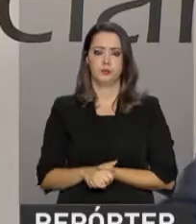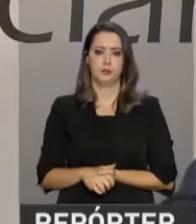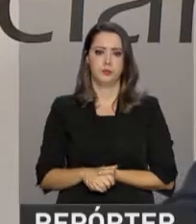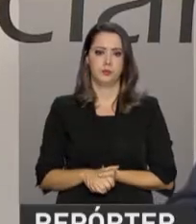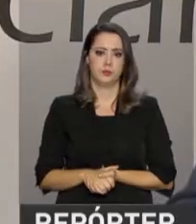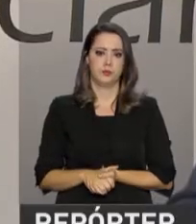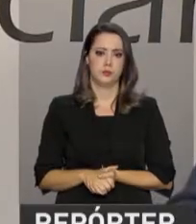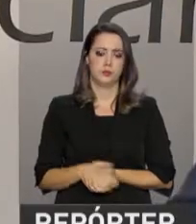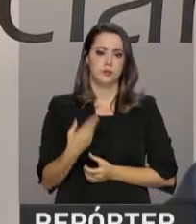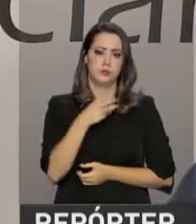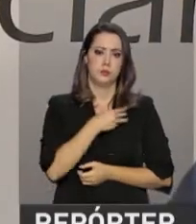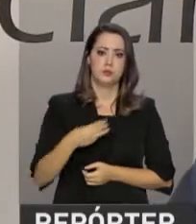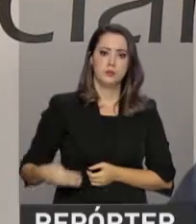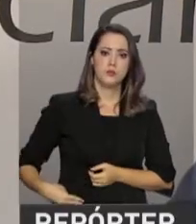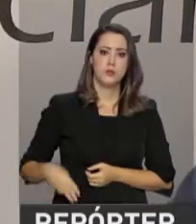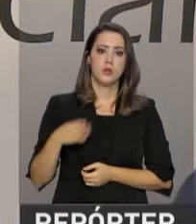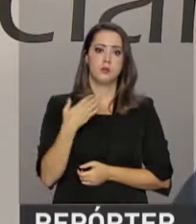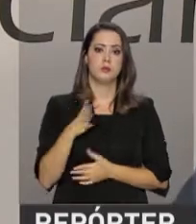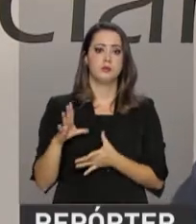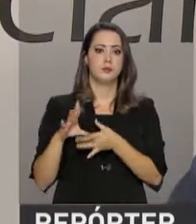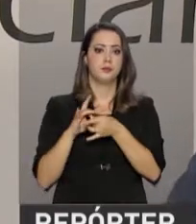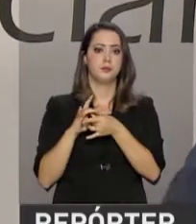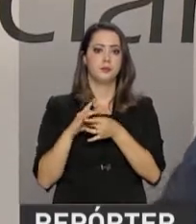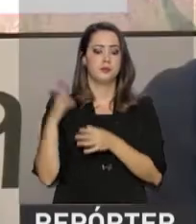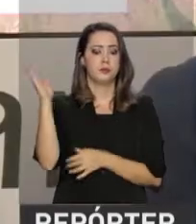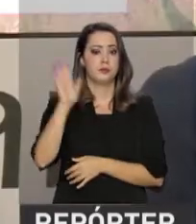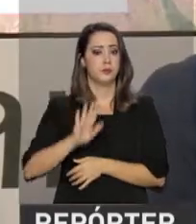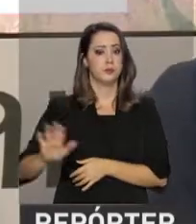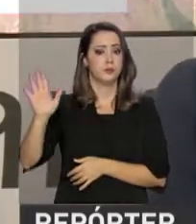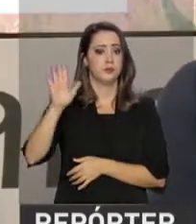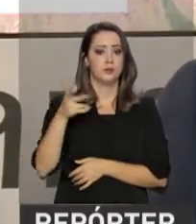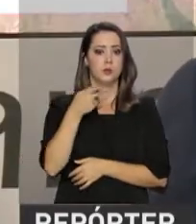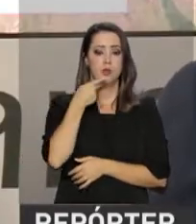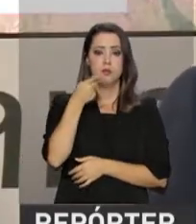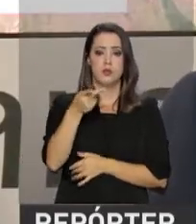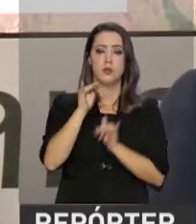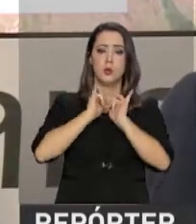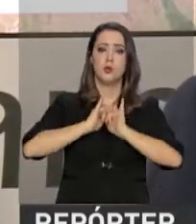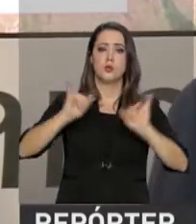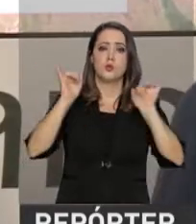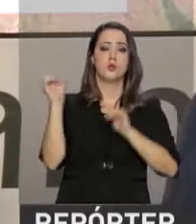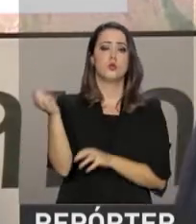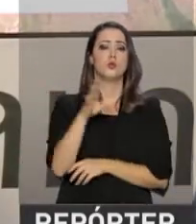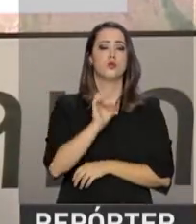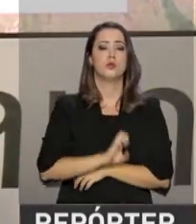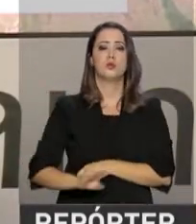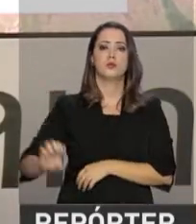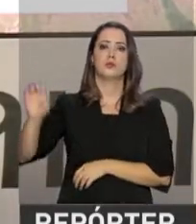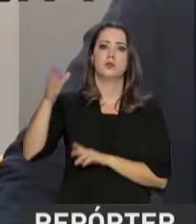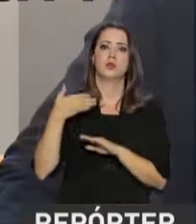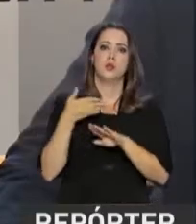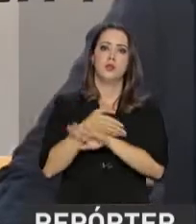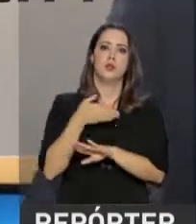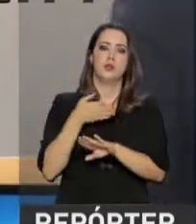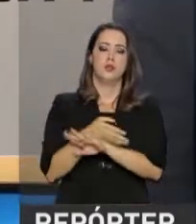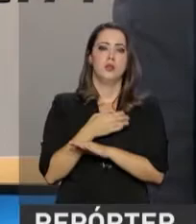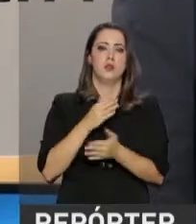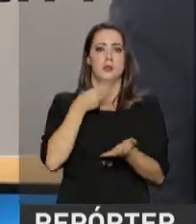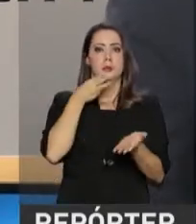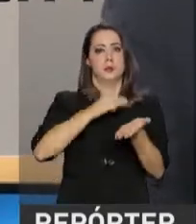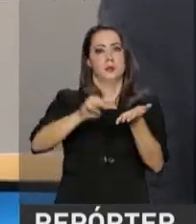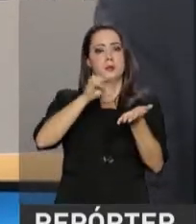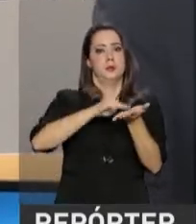o ministro da integração nacional hélder barbalho anunciou os novos estados que passam a integrar o sistema de alerta de